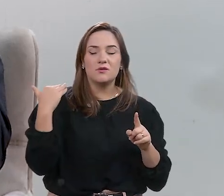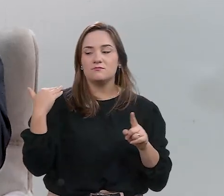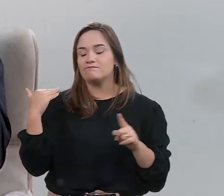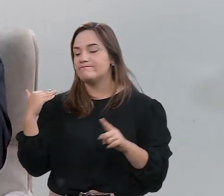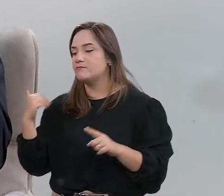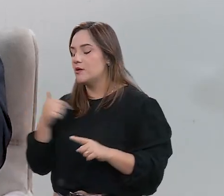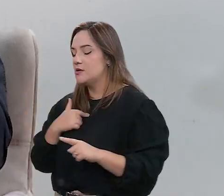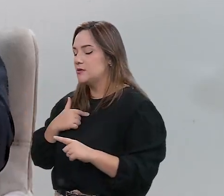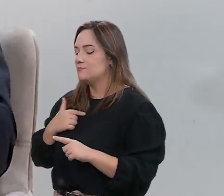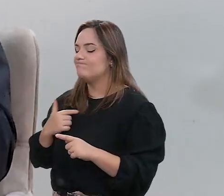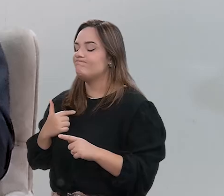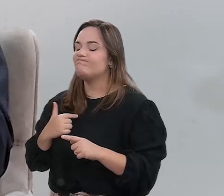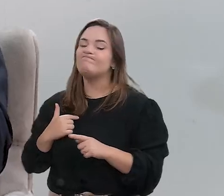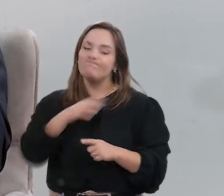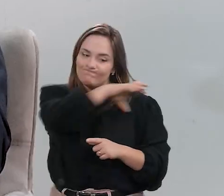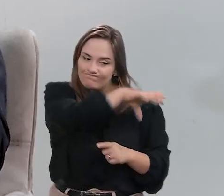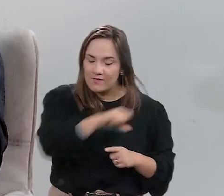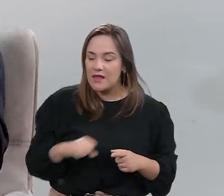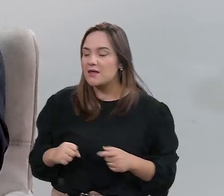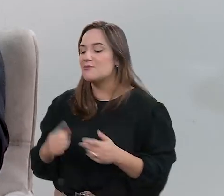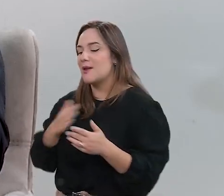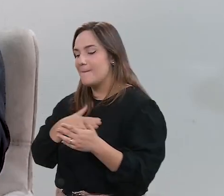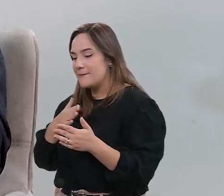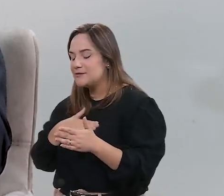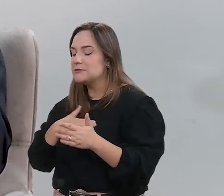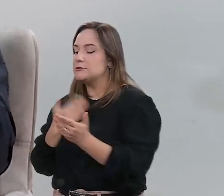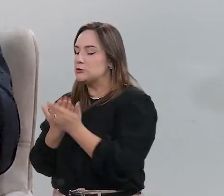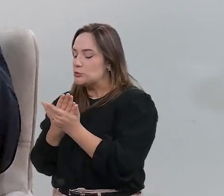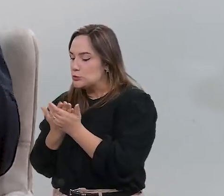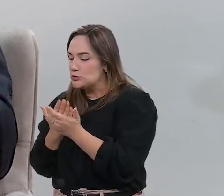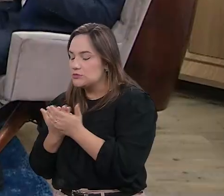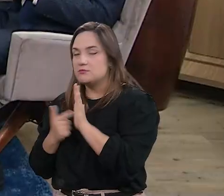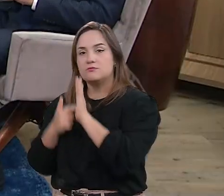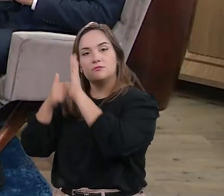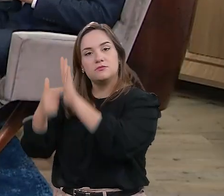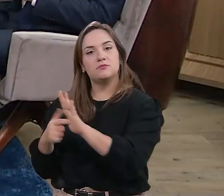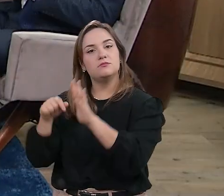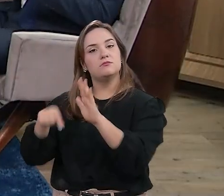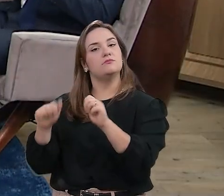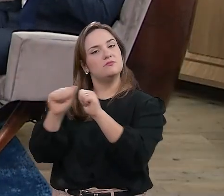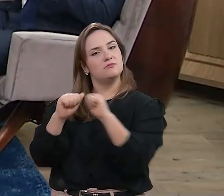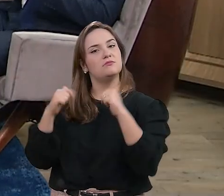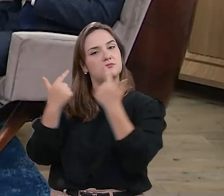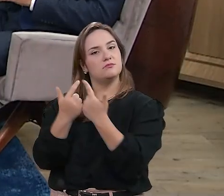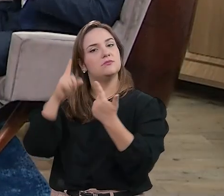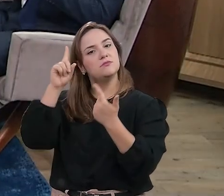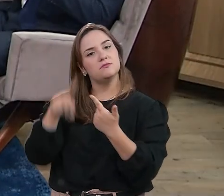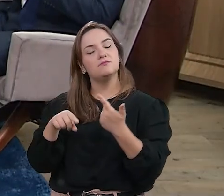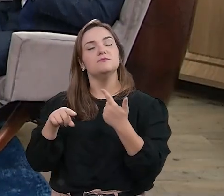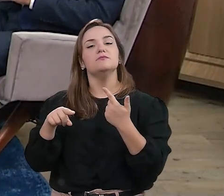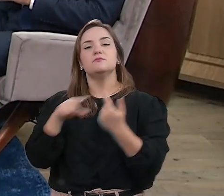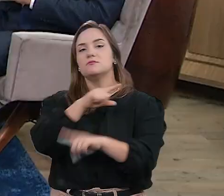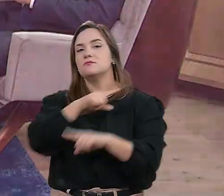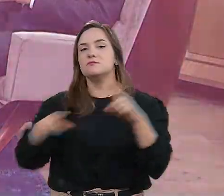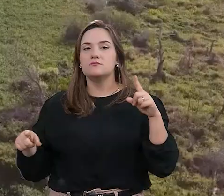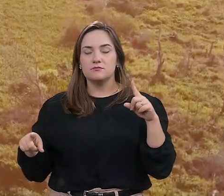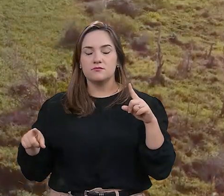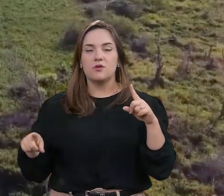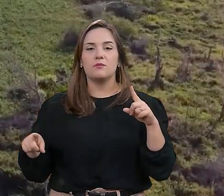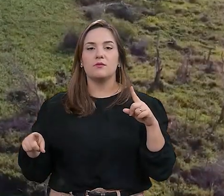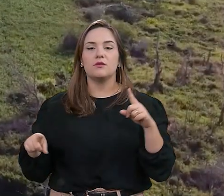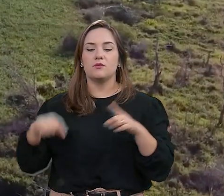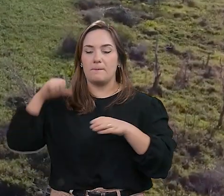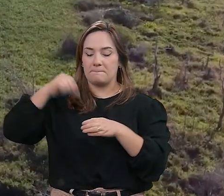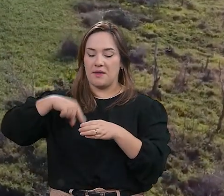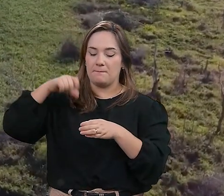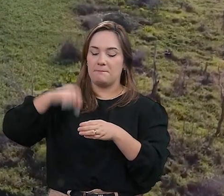adotei esse projeto, apresentei aqui na Assembleia Legislativa para proibir o plantio de soja